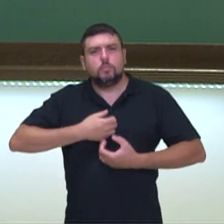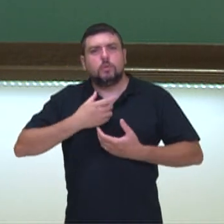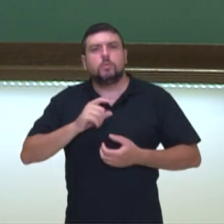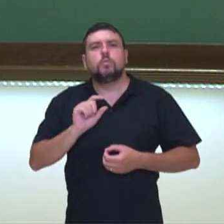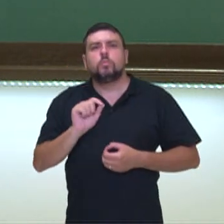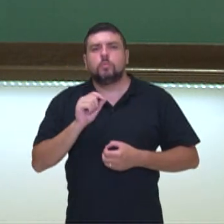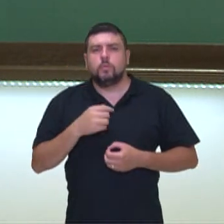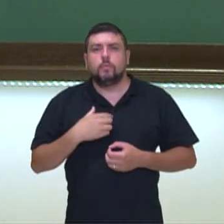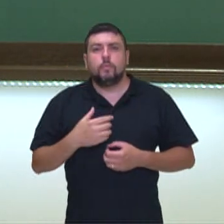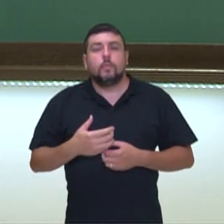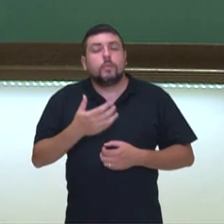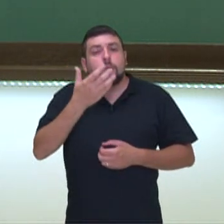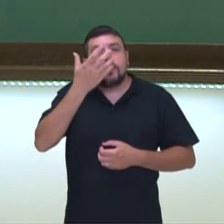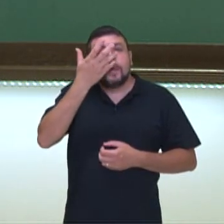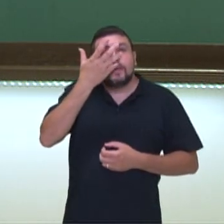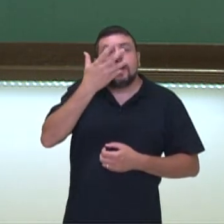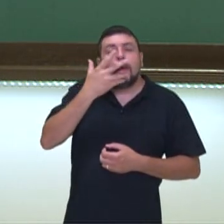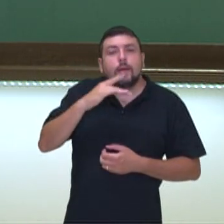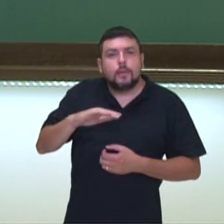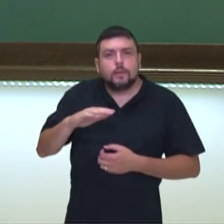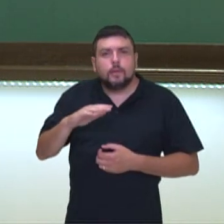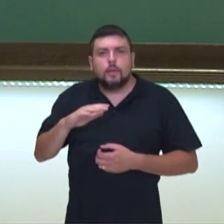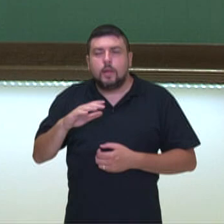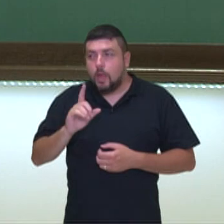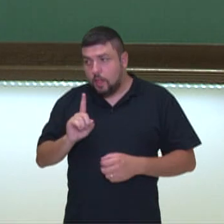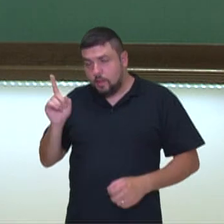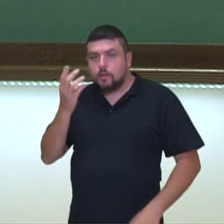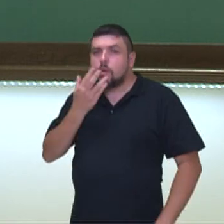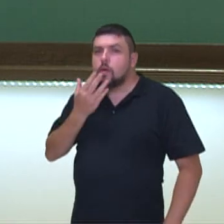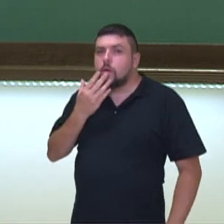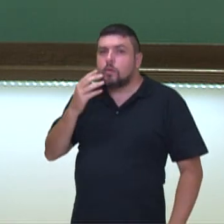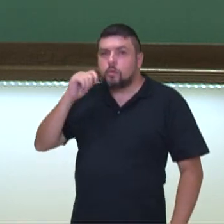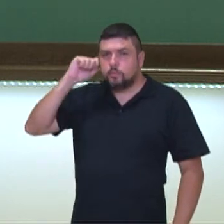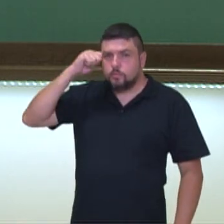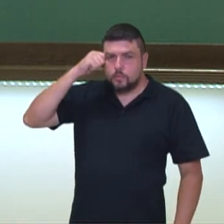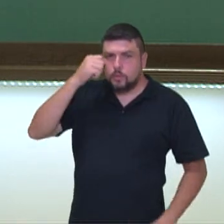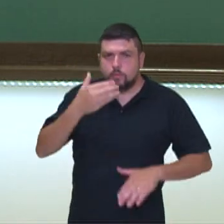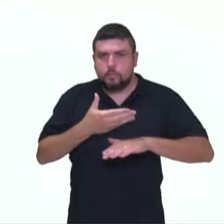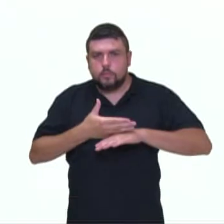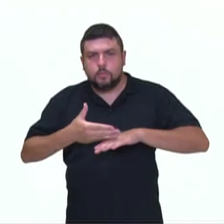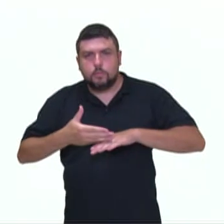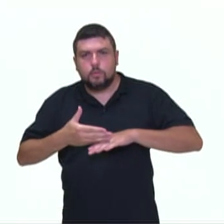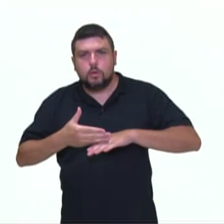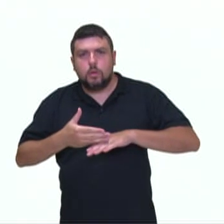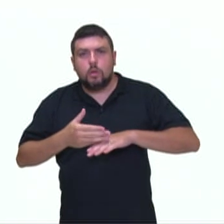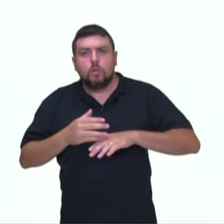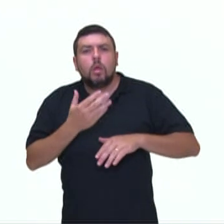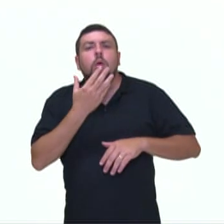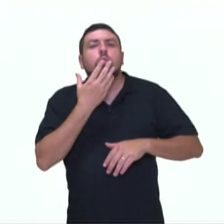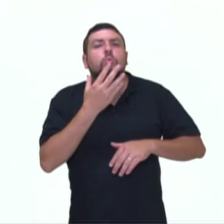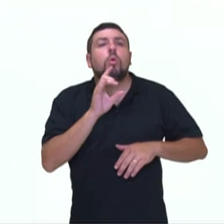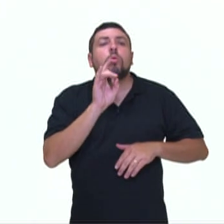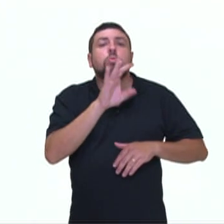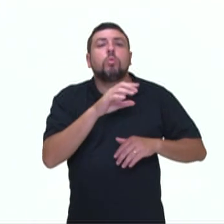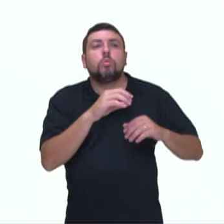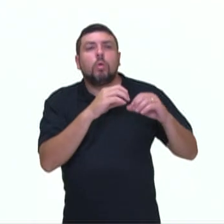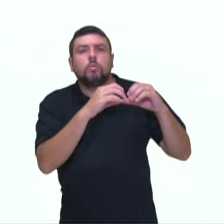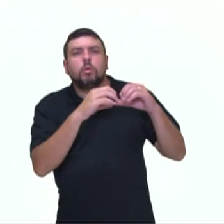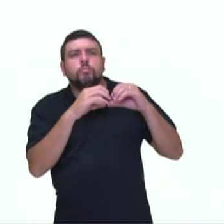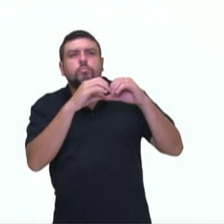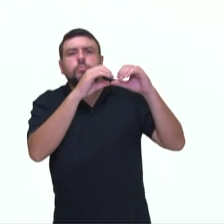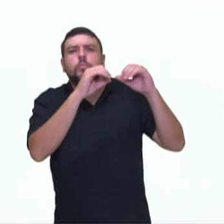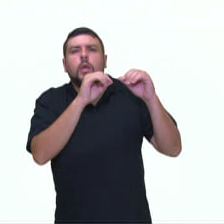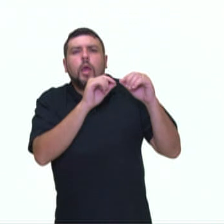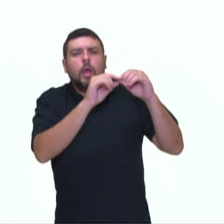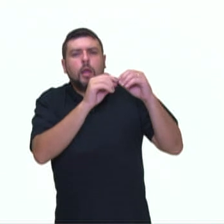criança, tá em preto e branco, né? E a única coisa colorida é o balãozinho que a criança está perdendo, aquele balão de